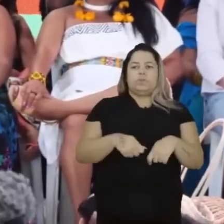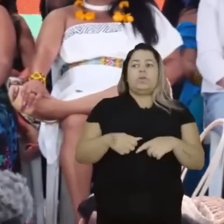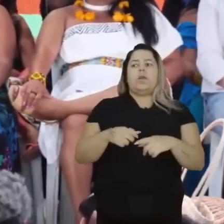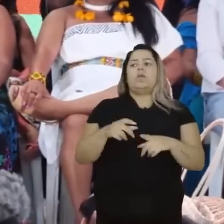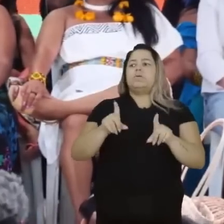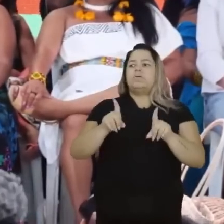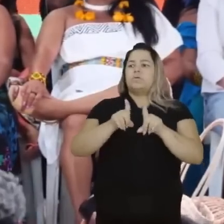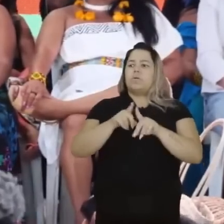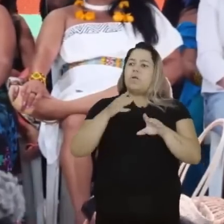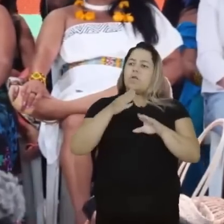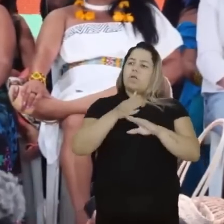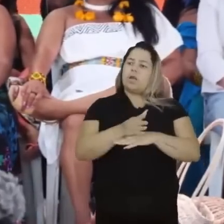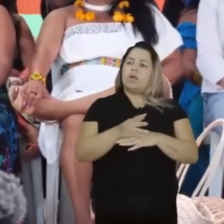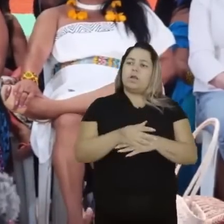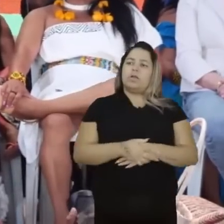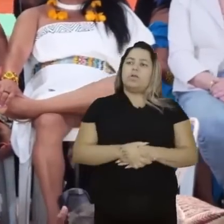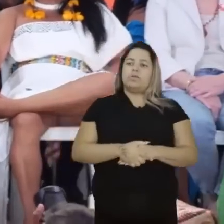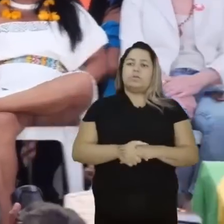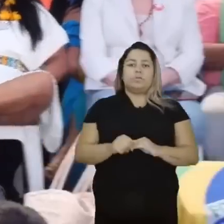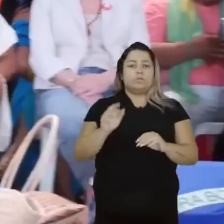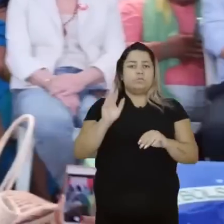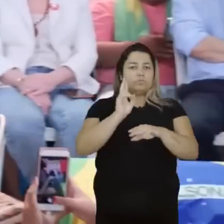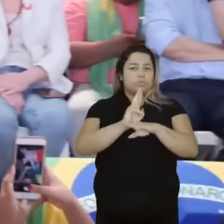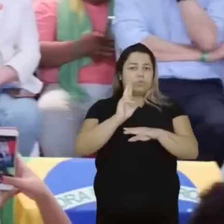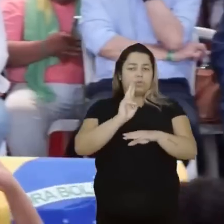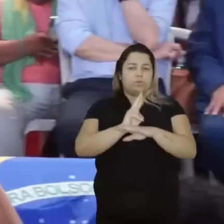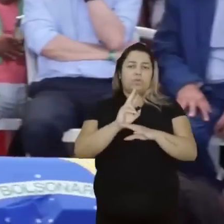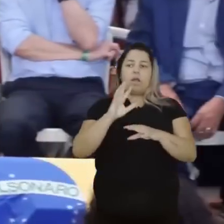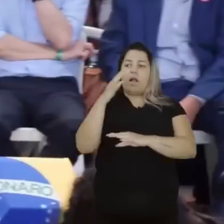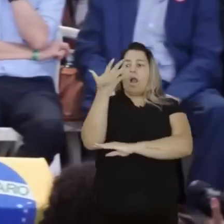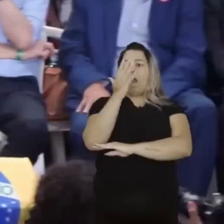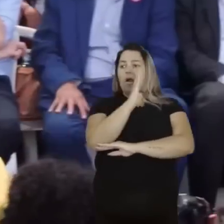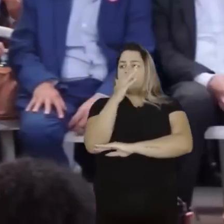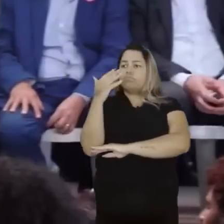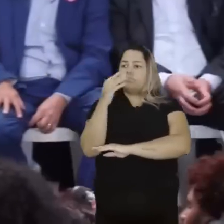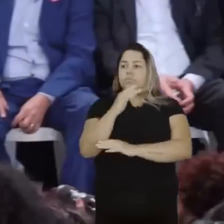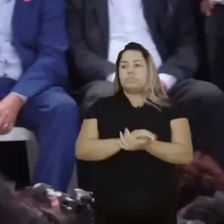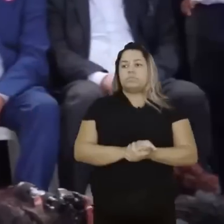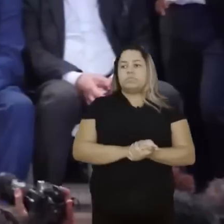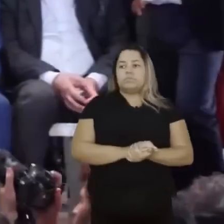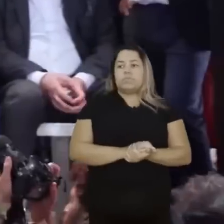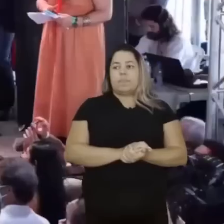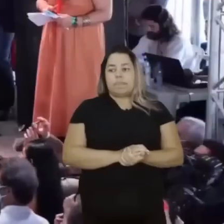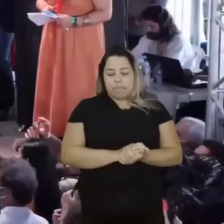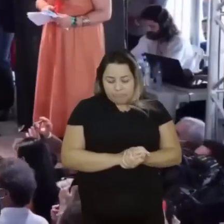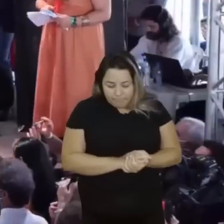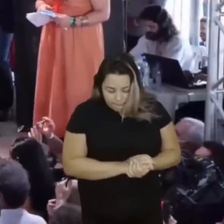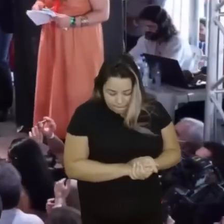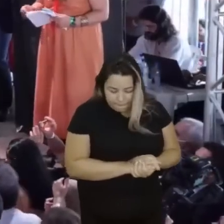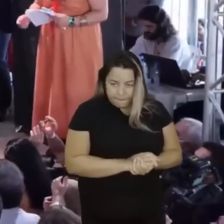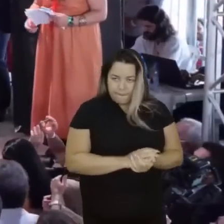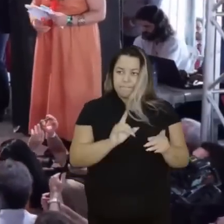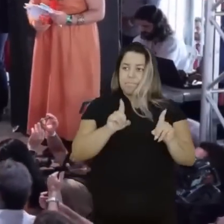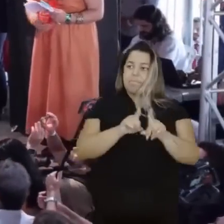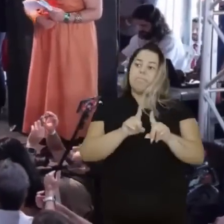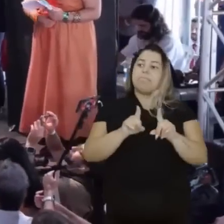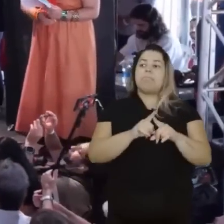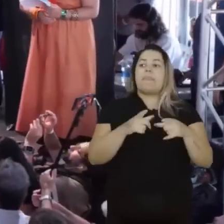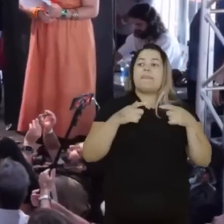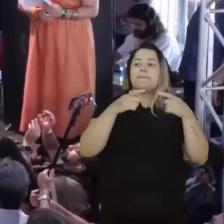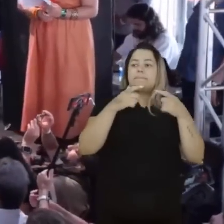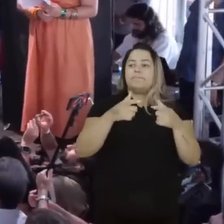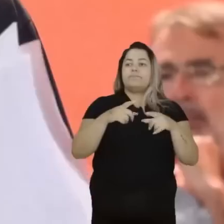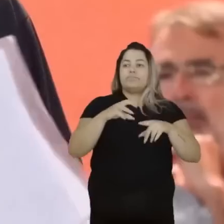ofender as nossas reservas florestais. O espaço onde mora os